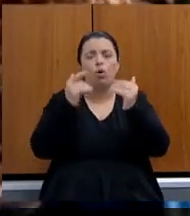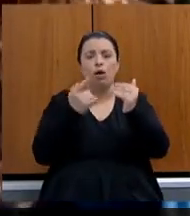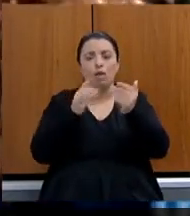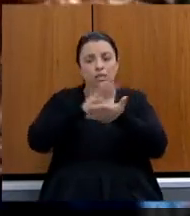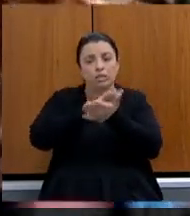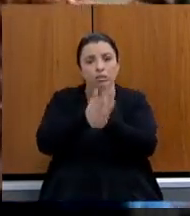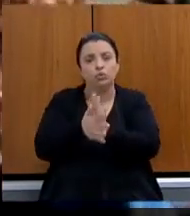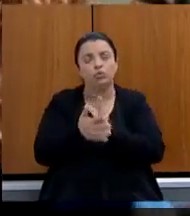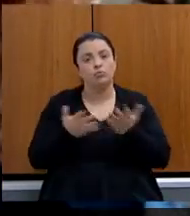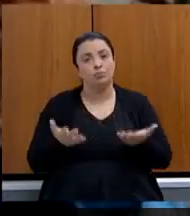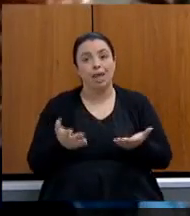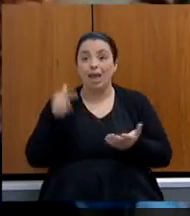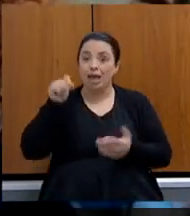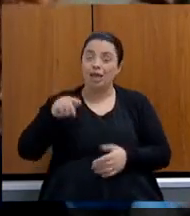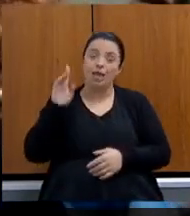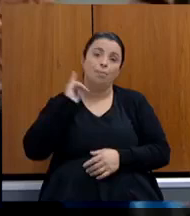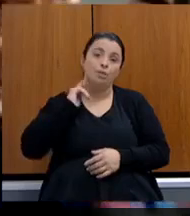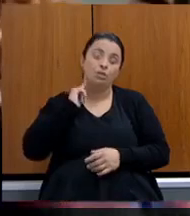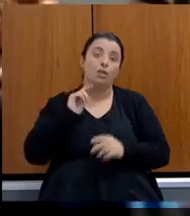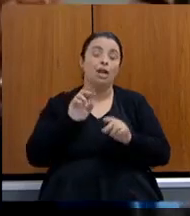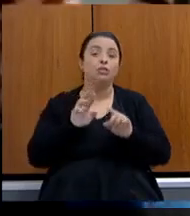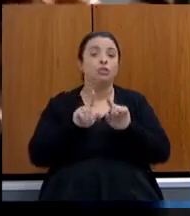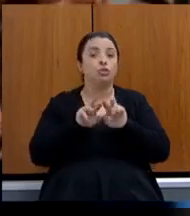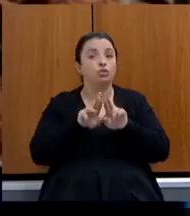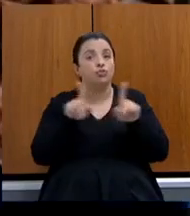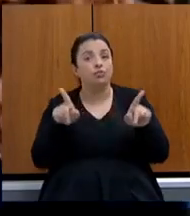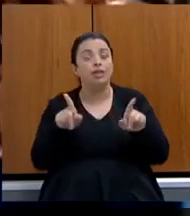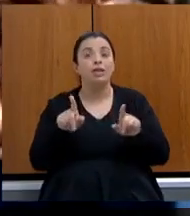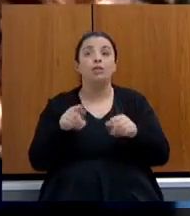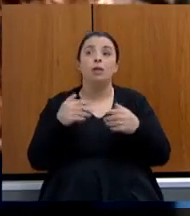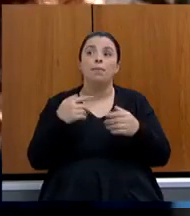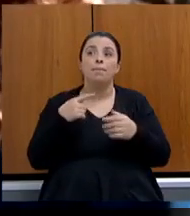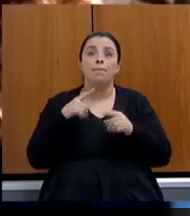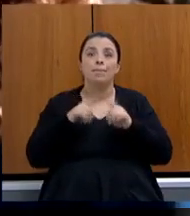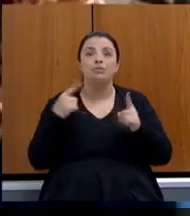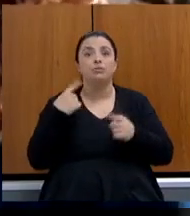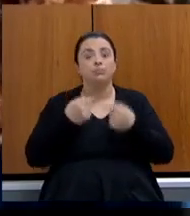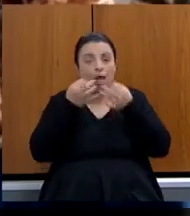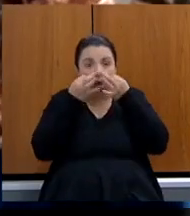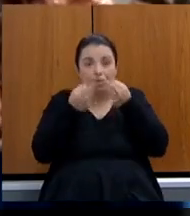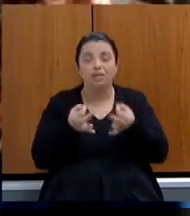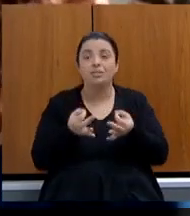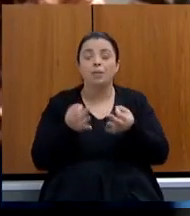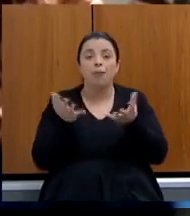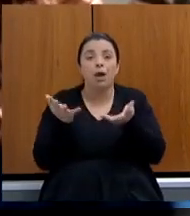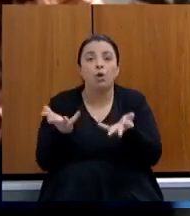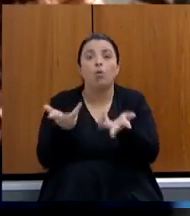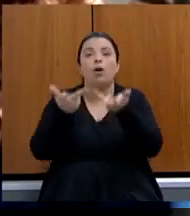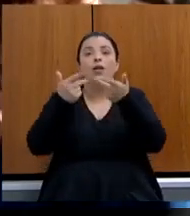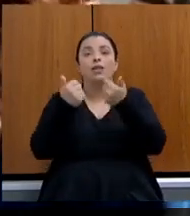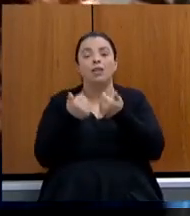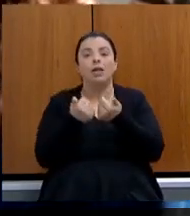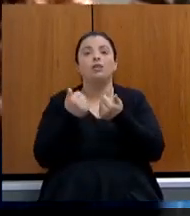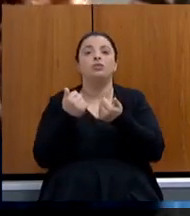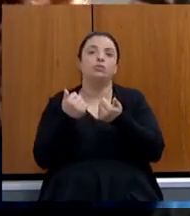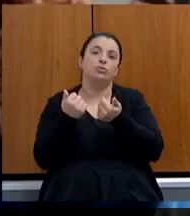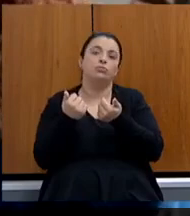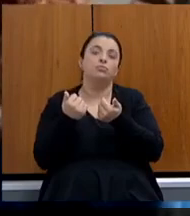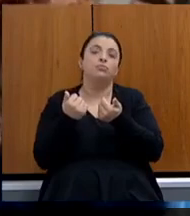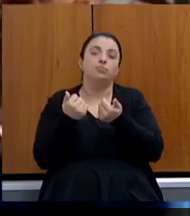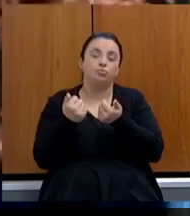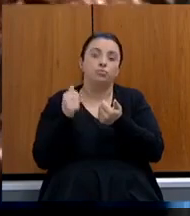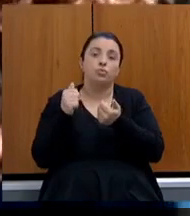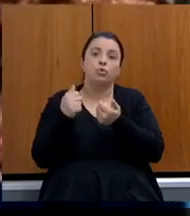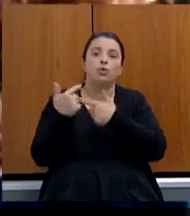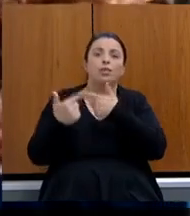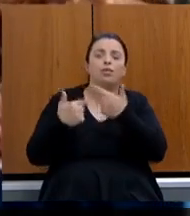tá entendendo que nós não estamos caminhando nessa direção mas é importante que a gente tem a tenha também para qualidade leve do serviço e